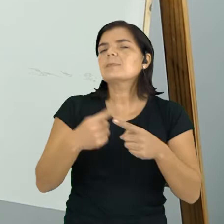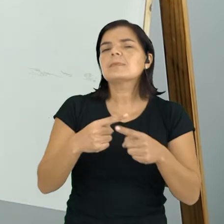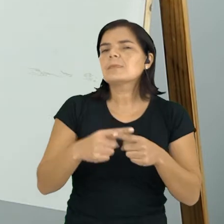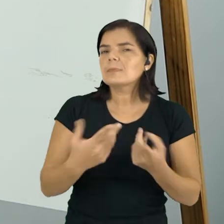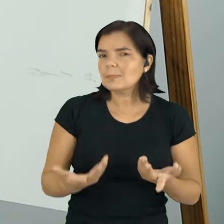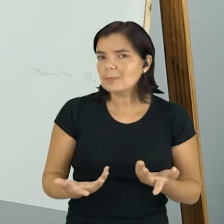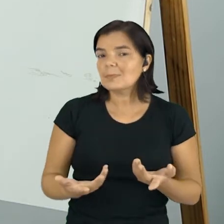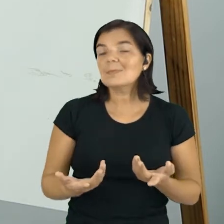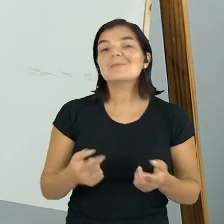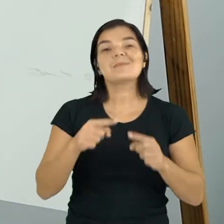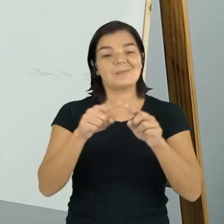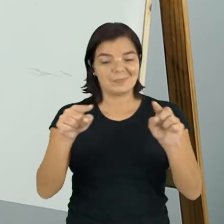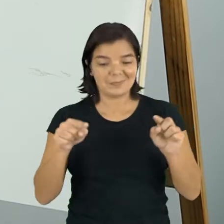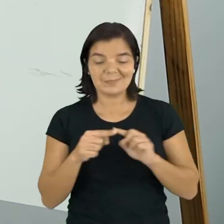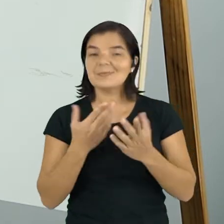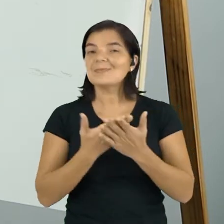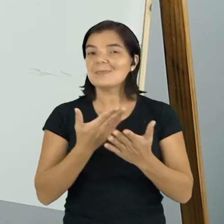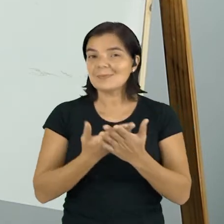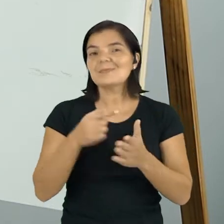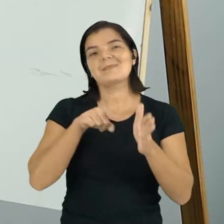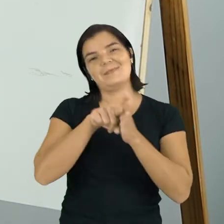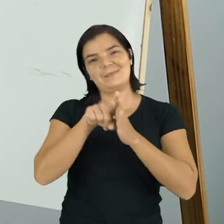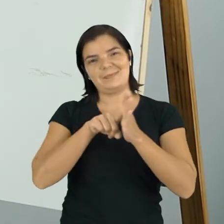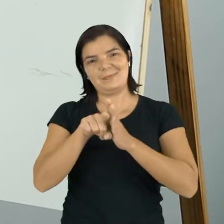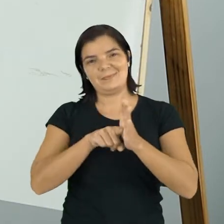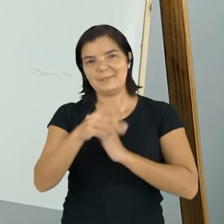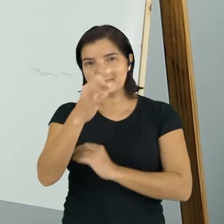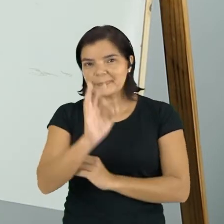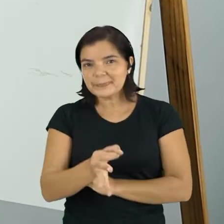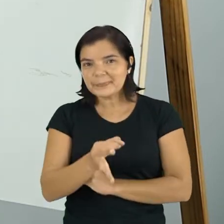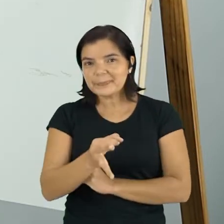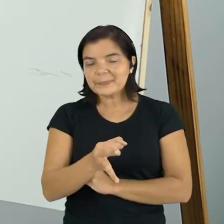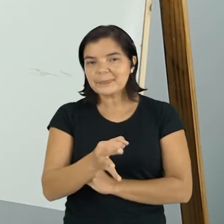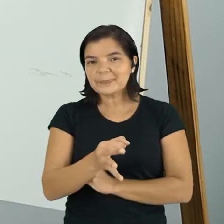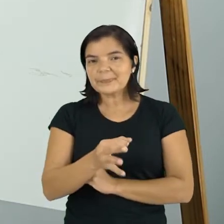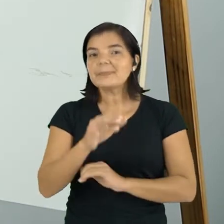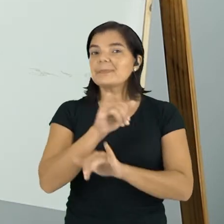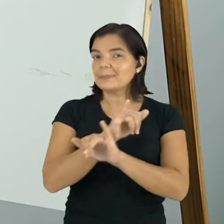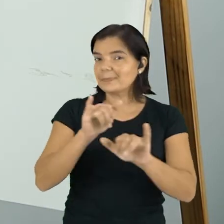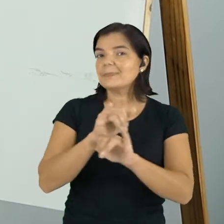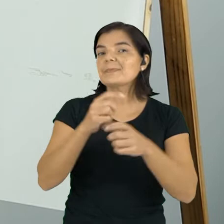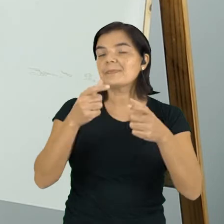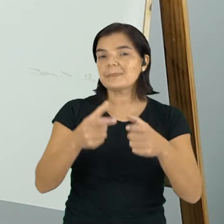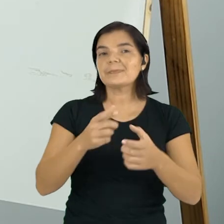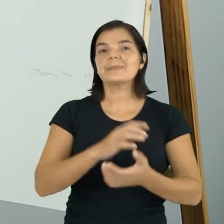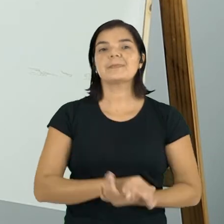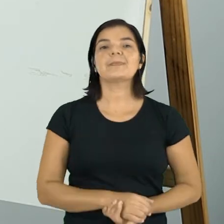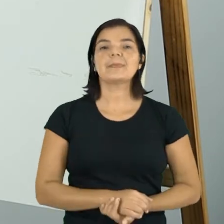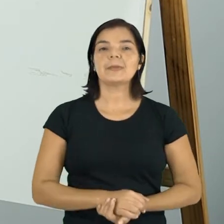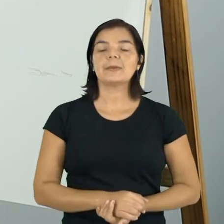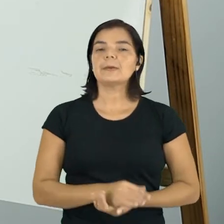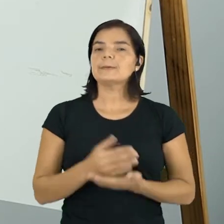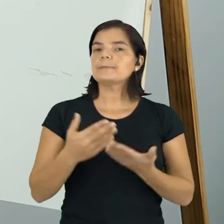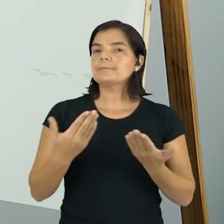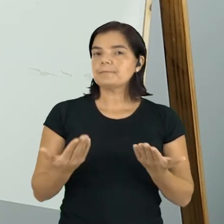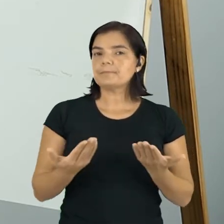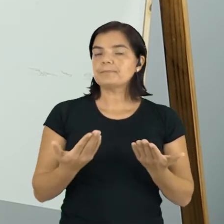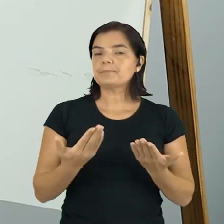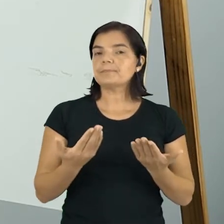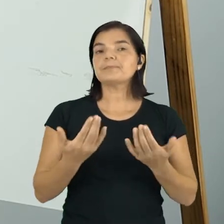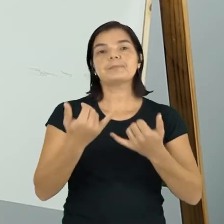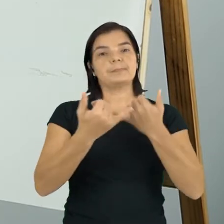Por quê? Porque foi lá que foi feita a pesquisa, certinho? Então, tá dando a informação de onde vem. E aí eu